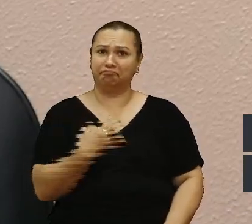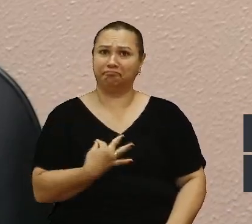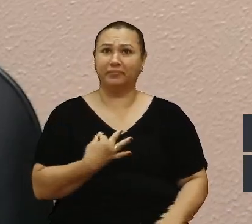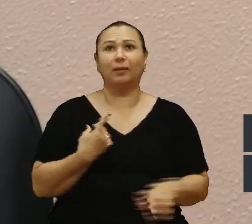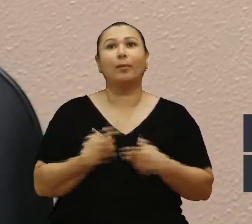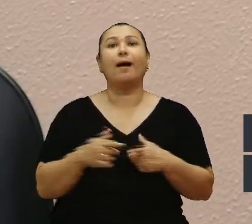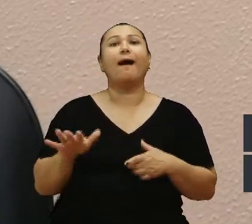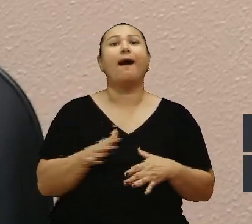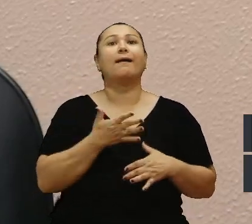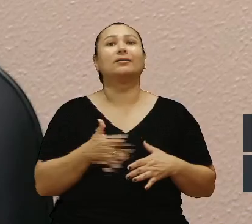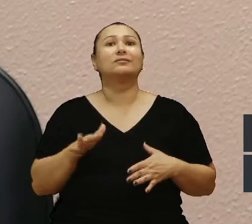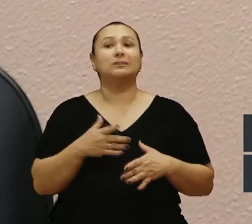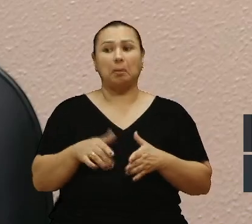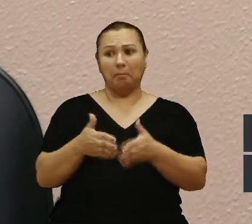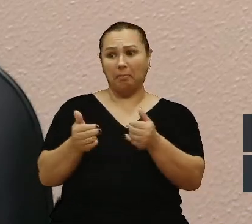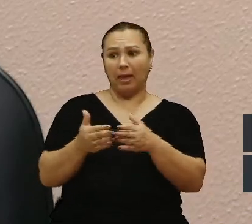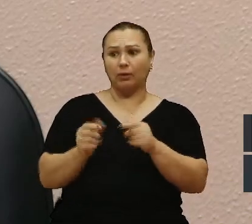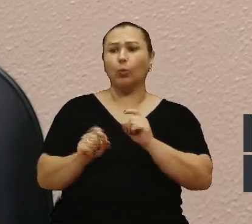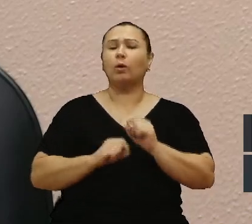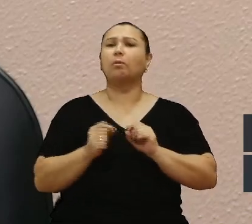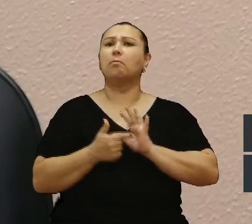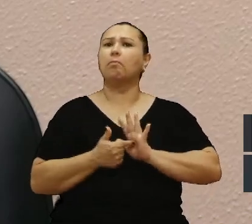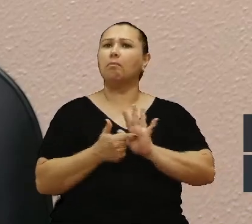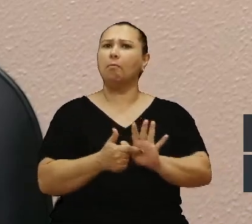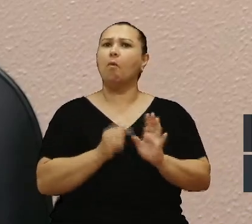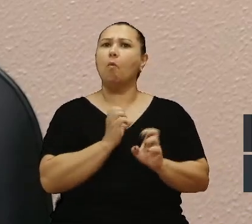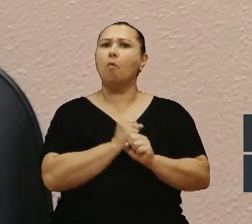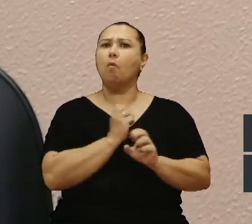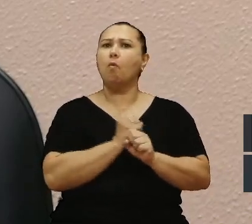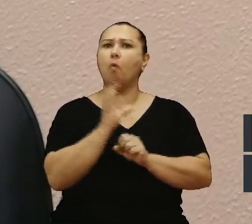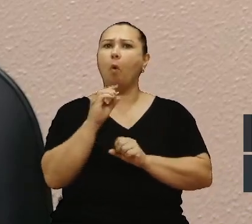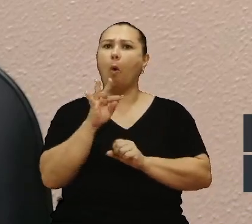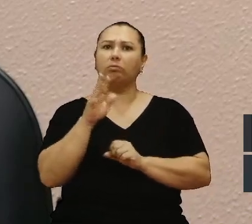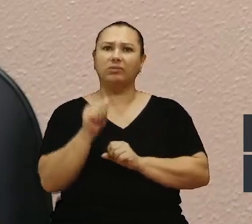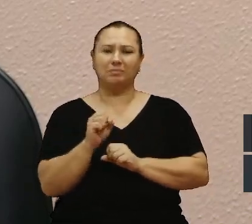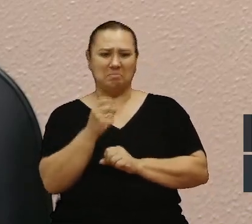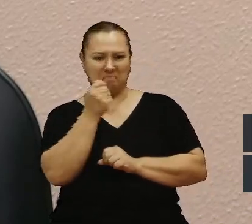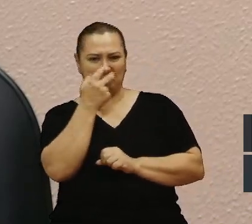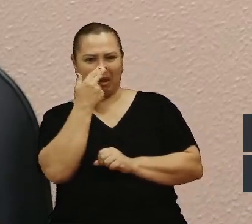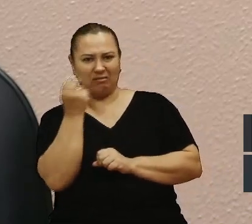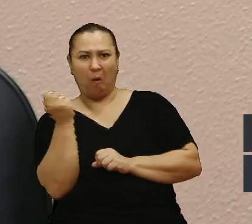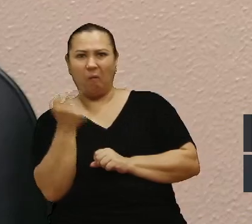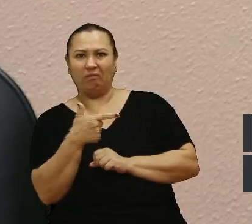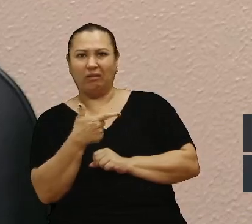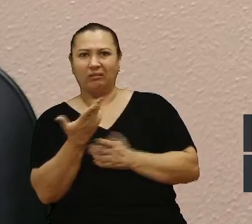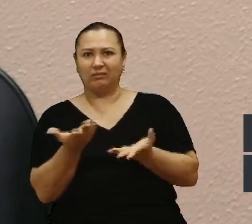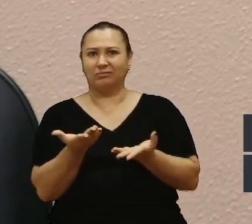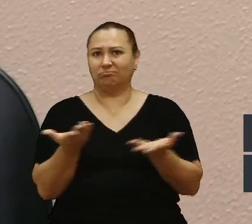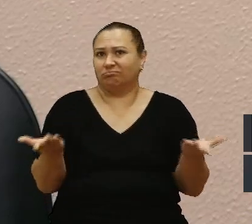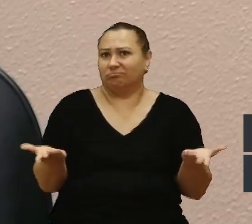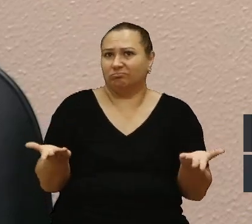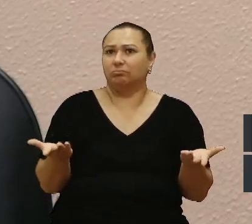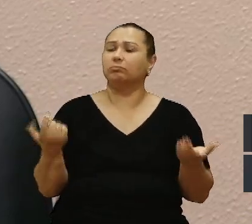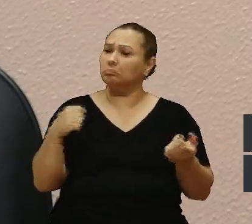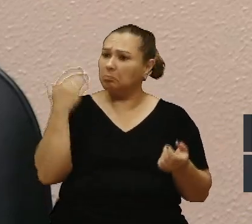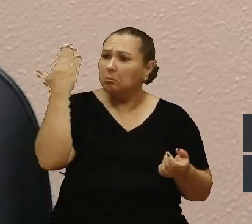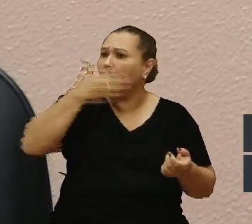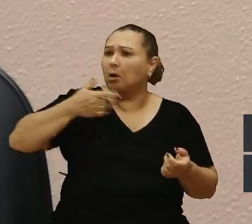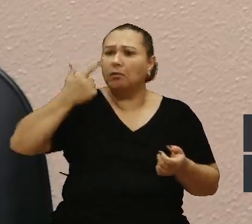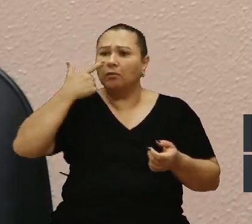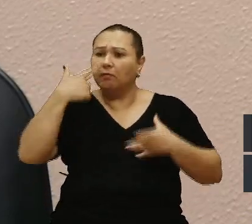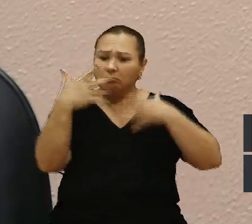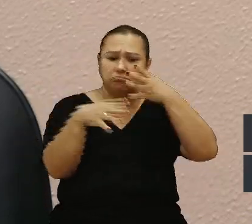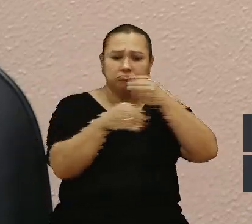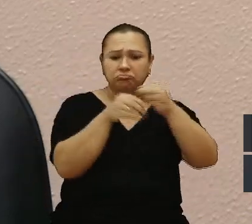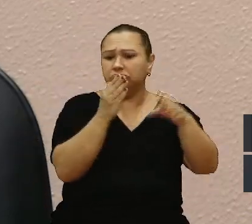muitas vezes quando a gente pede aqui prestação de contas, parece que é uma ofensa. Bom, se prestam contas, aprovam a emenda como